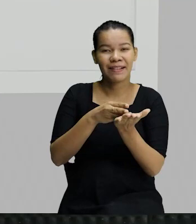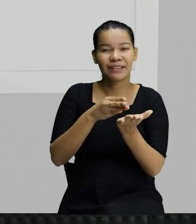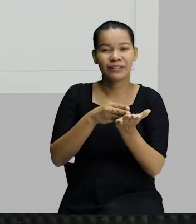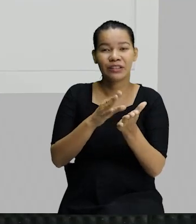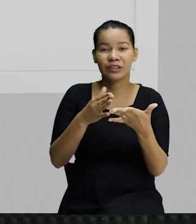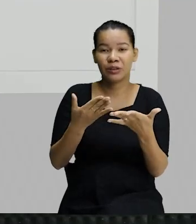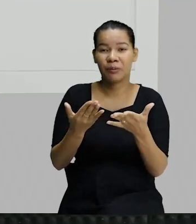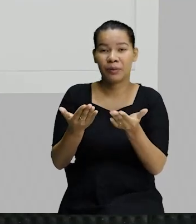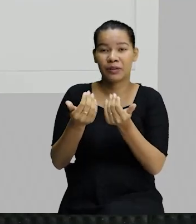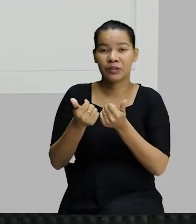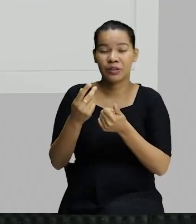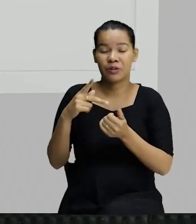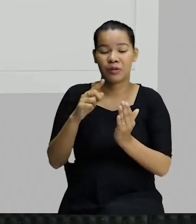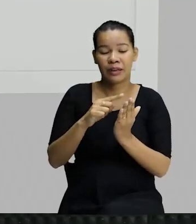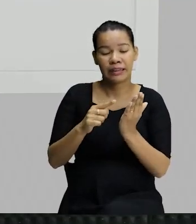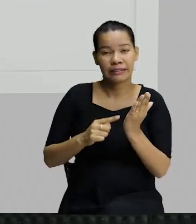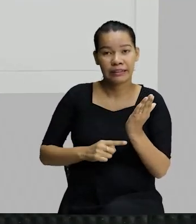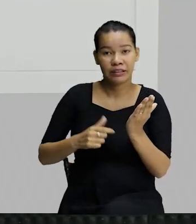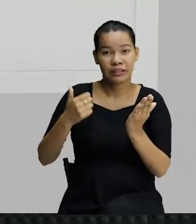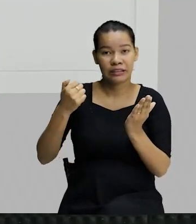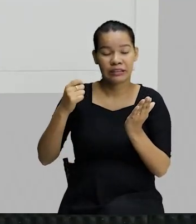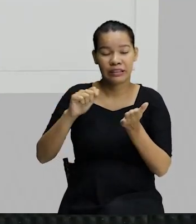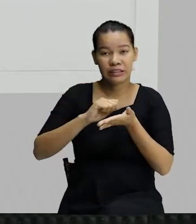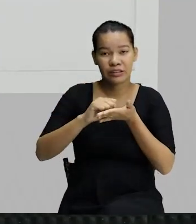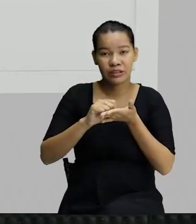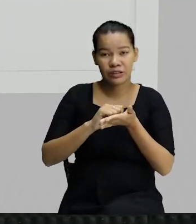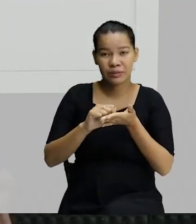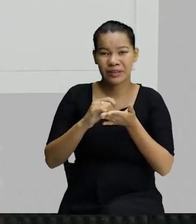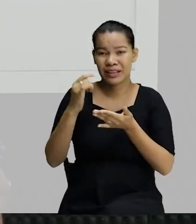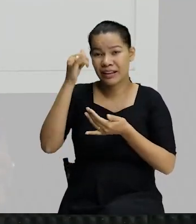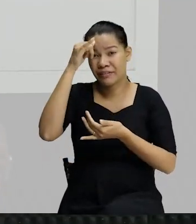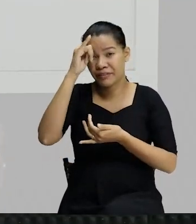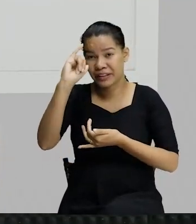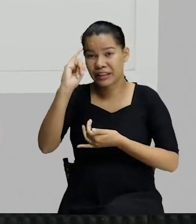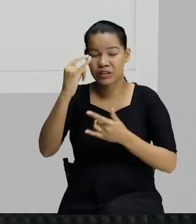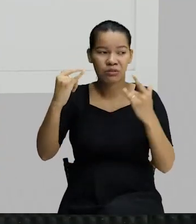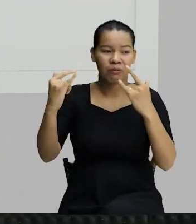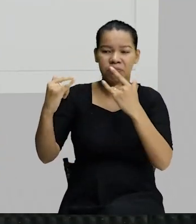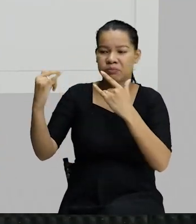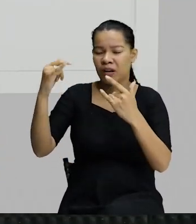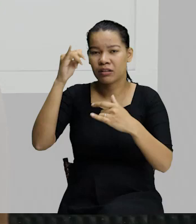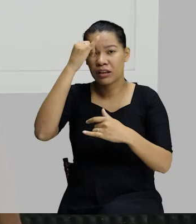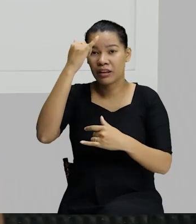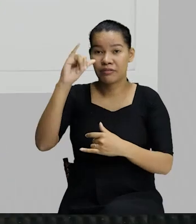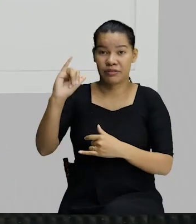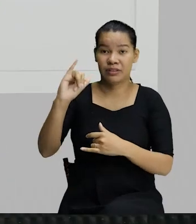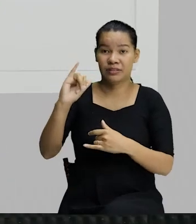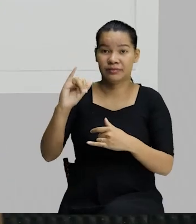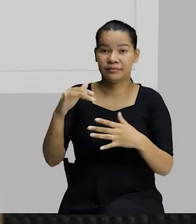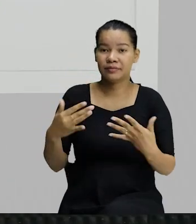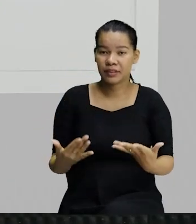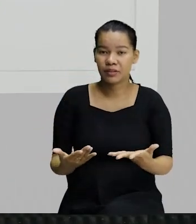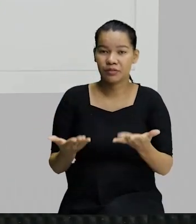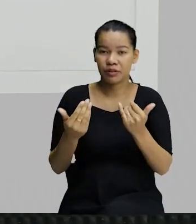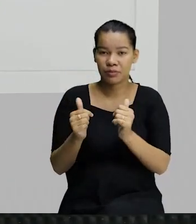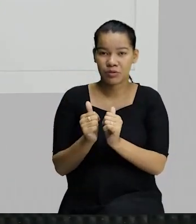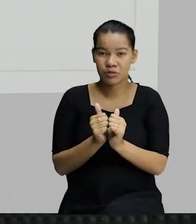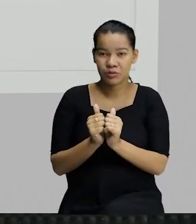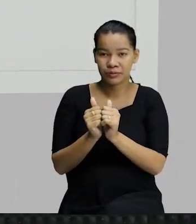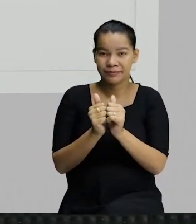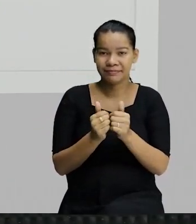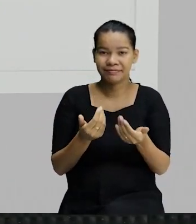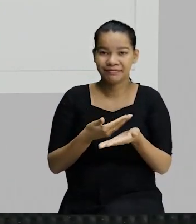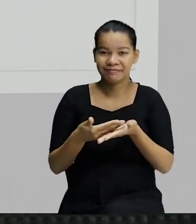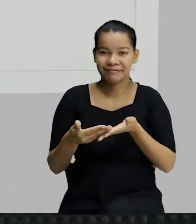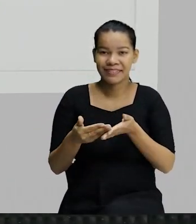pega todos os elementos que são necessários para evitar aí tua dispersão. Dispersão não, tá, gente? E vamos acompanhar aqui